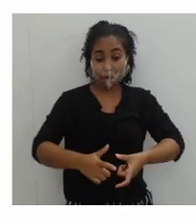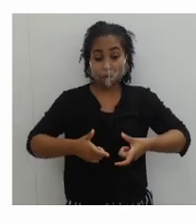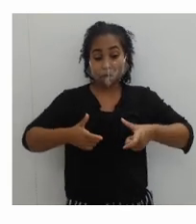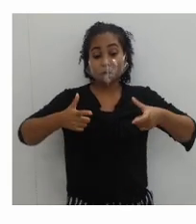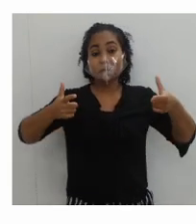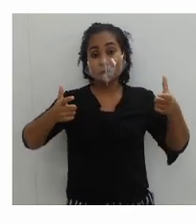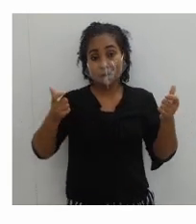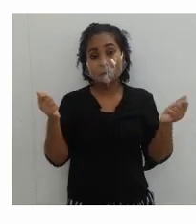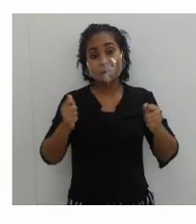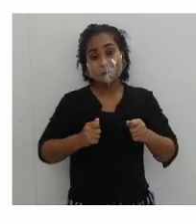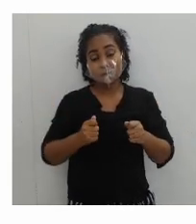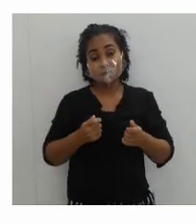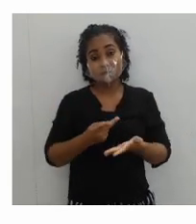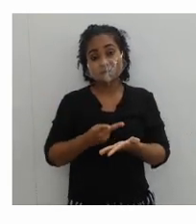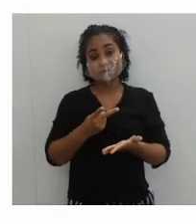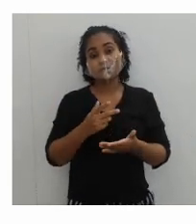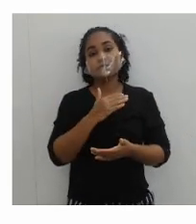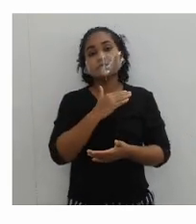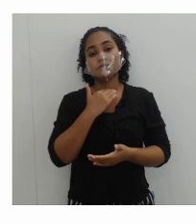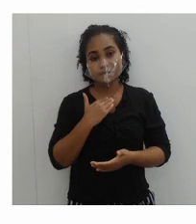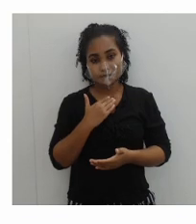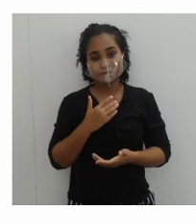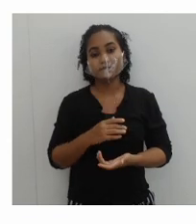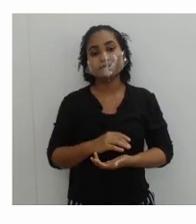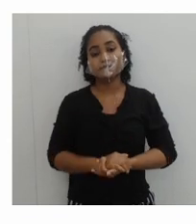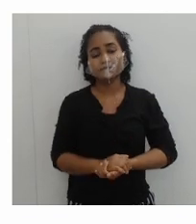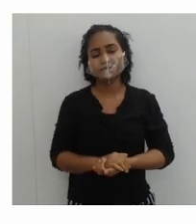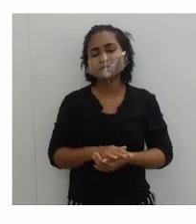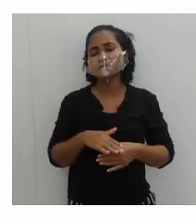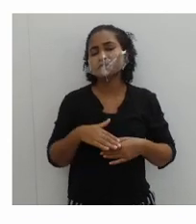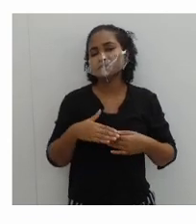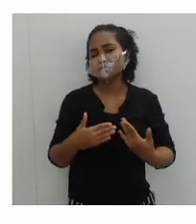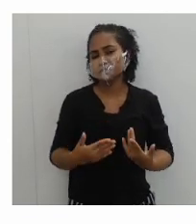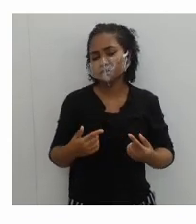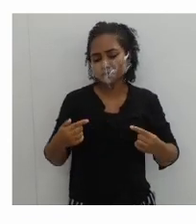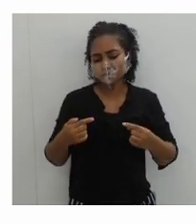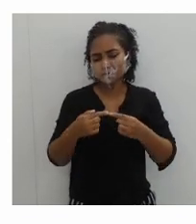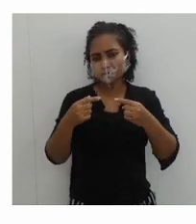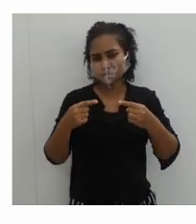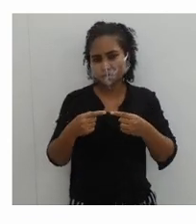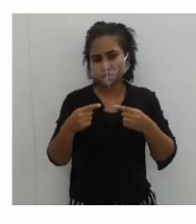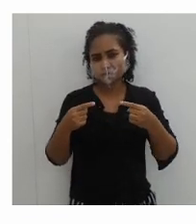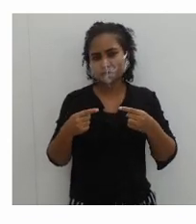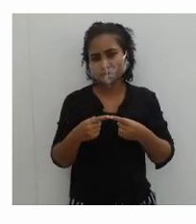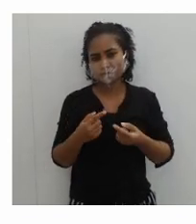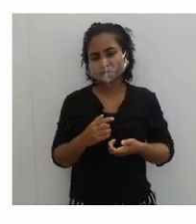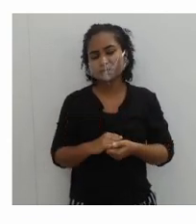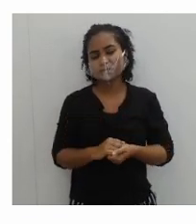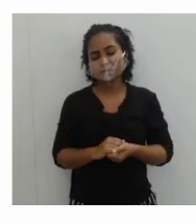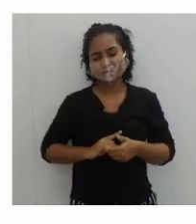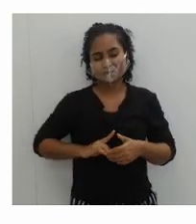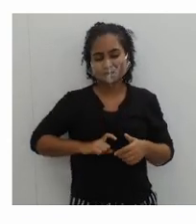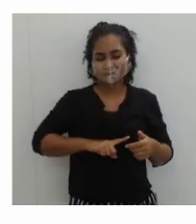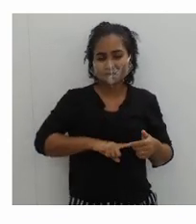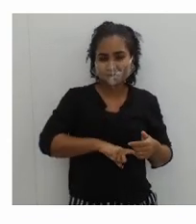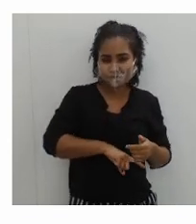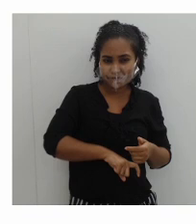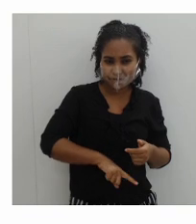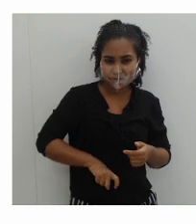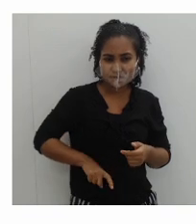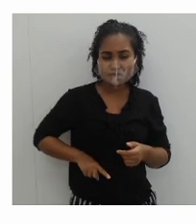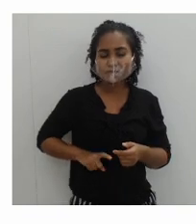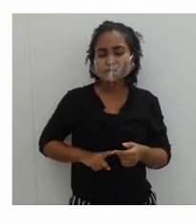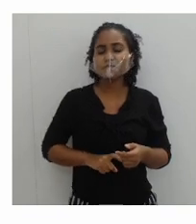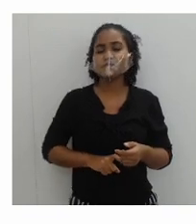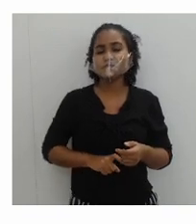podem levar o óbito, ok? E quando a gente pode associar essas parasitoses, né, com